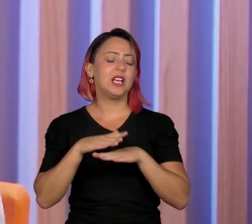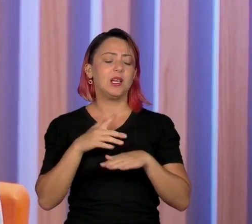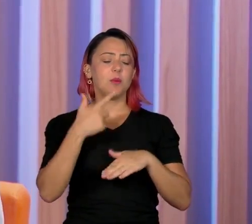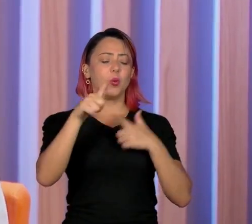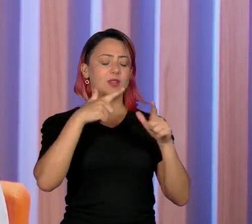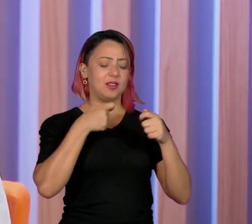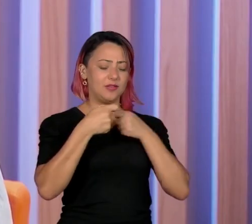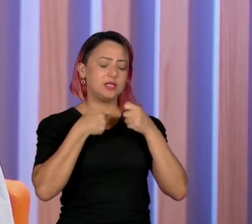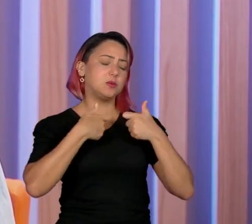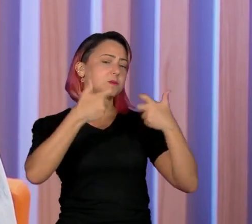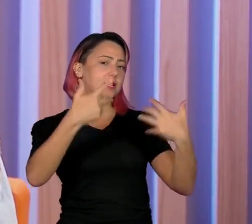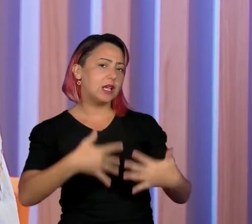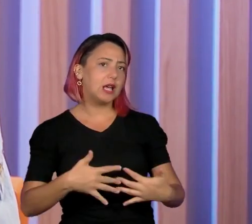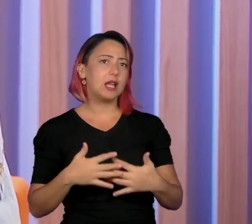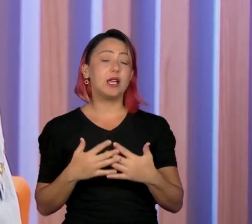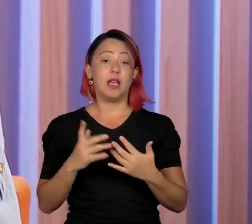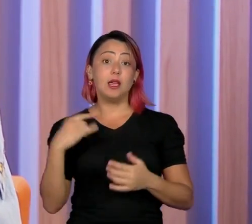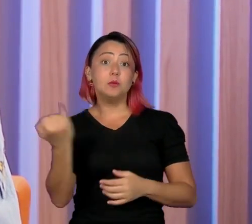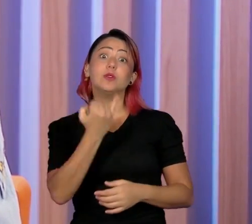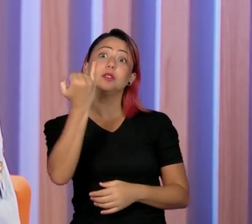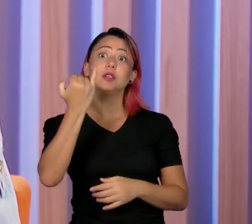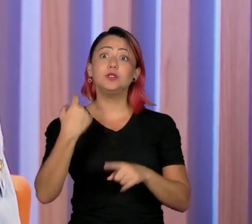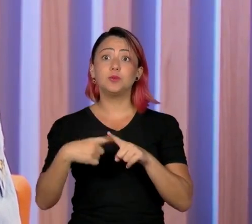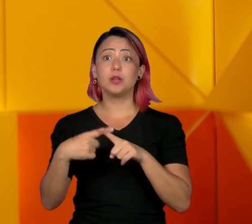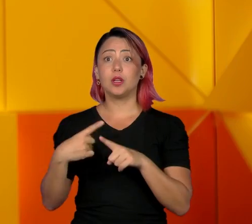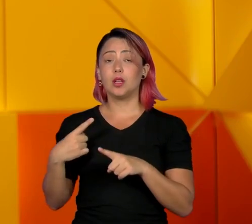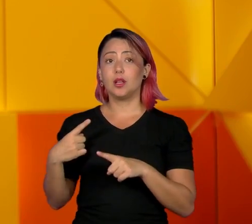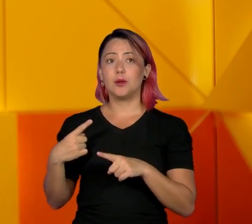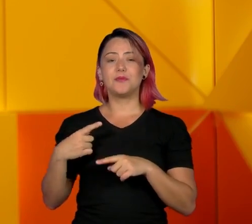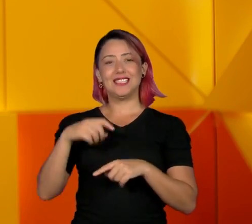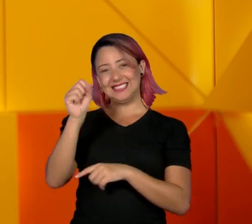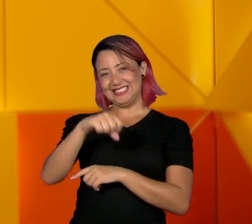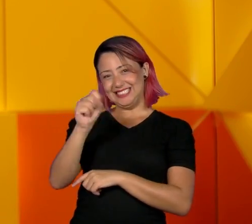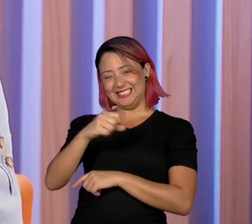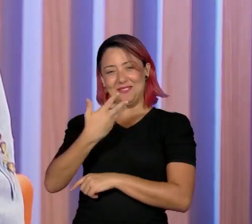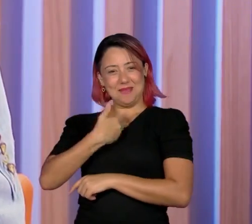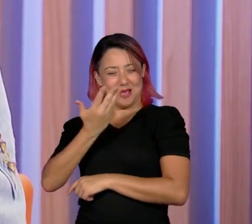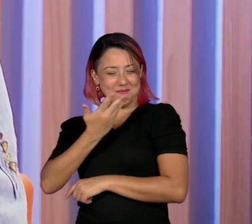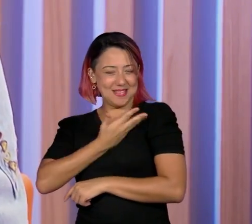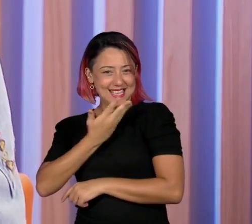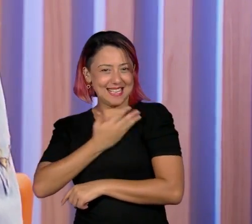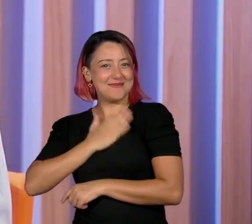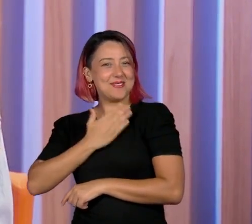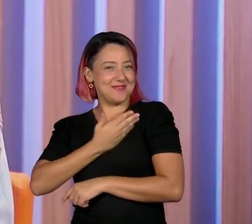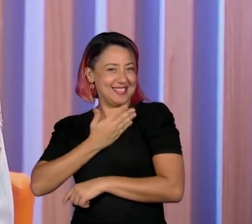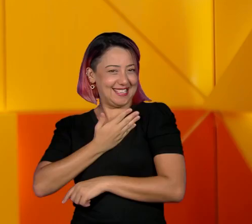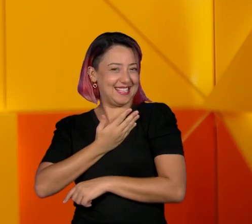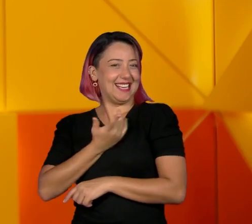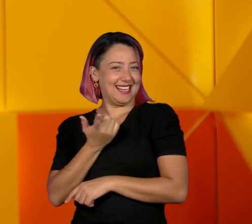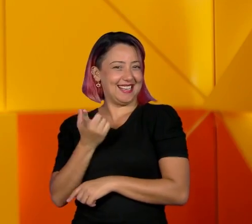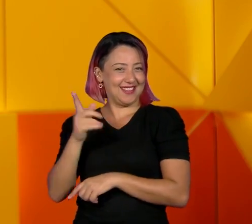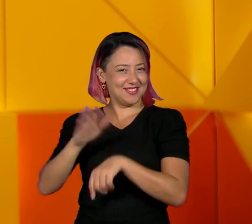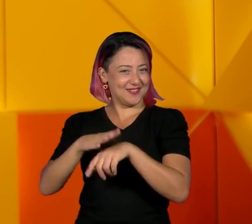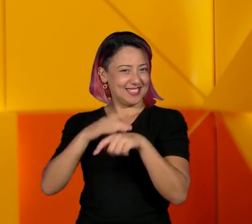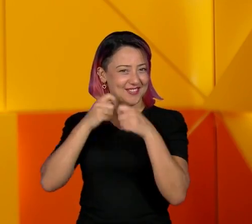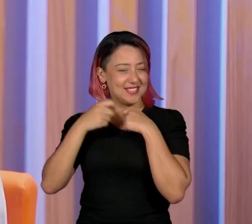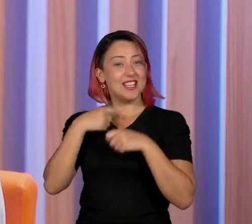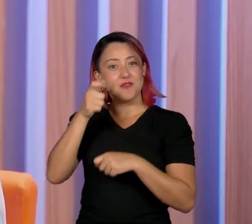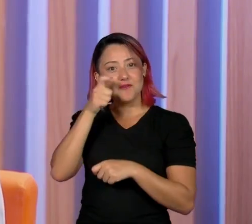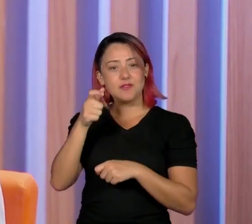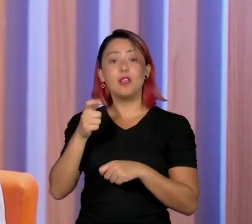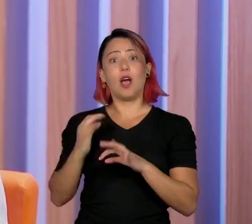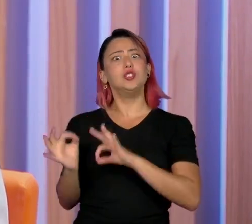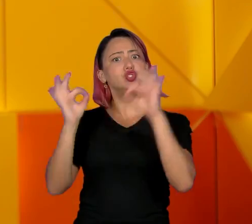outra entrevista, que acho que é muito importante. Com a minha colega Didi. Com a Didi, beijo Didi também. Eu acompanhei a entrevista. Você